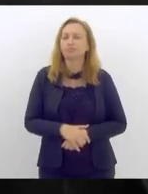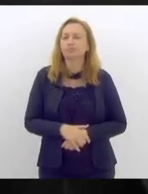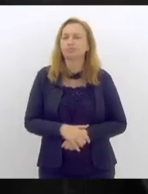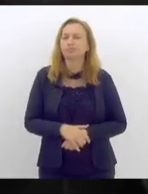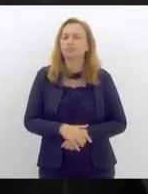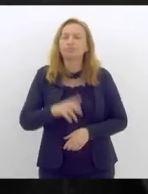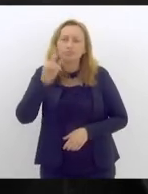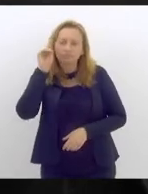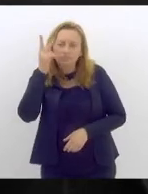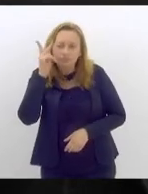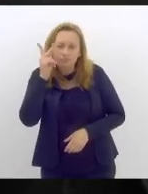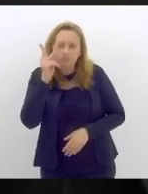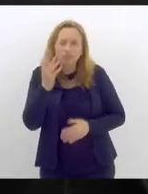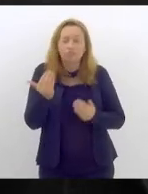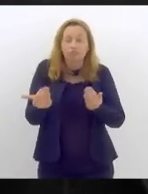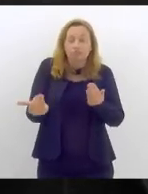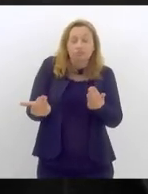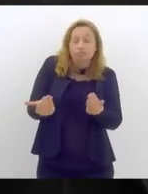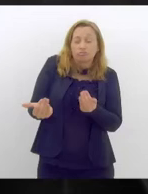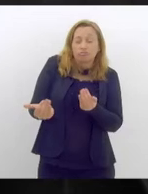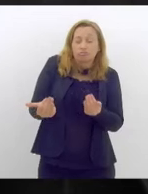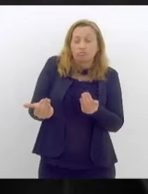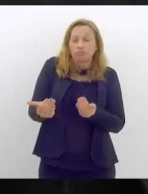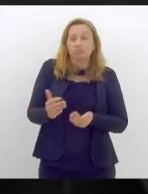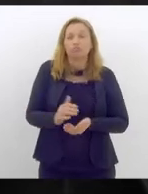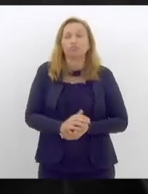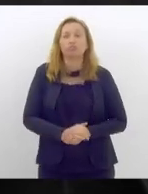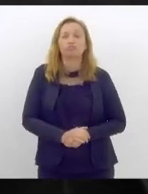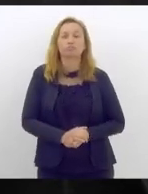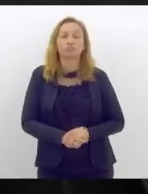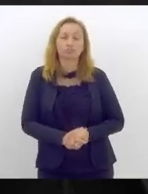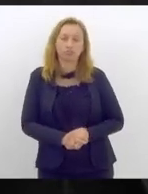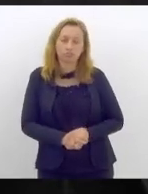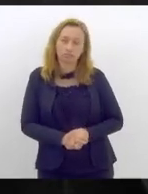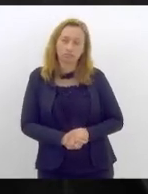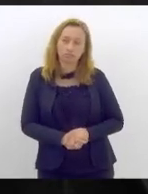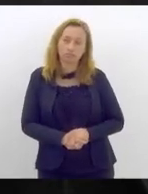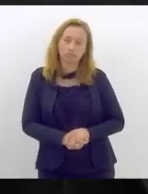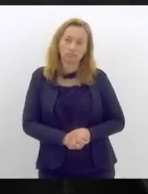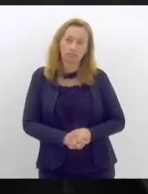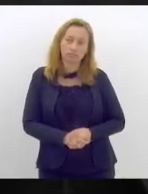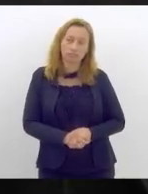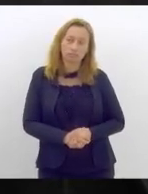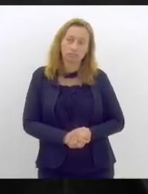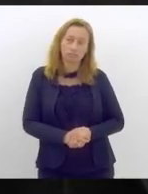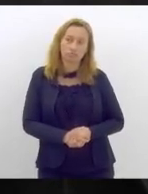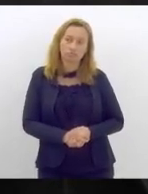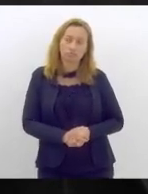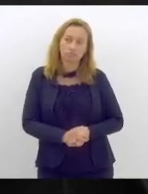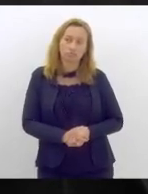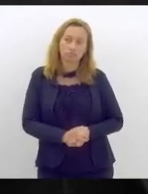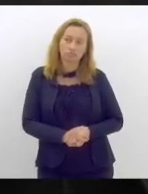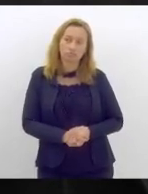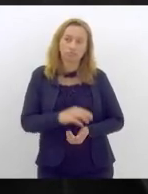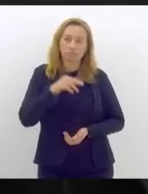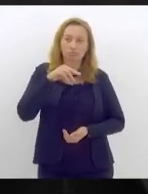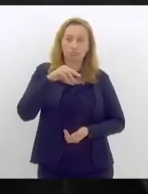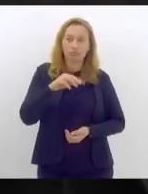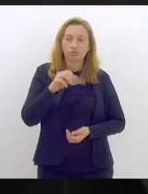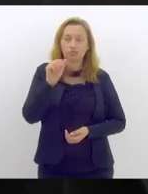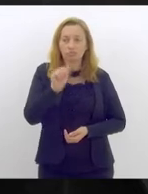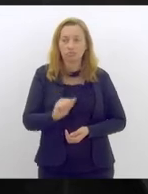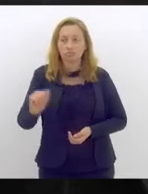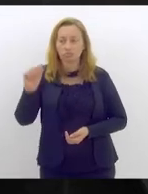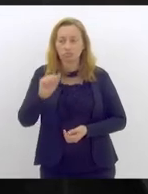histórias suspeitas sobre a entidade no PEC Associação